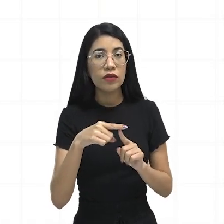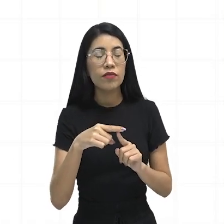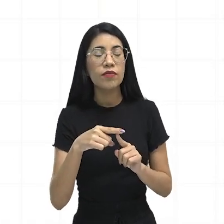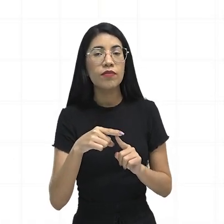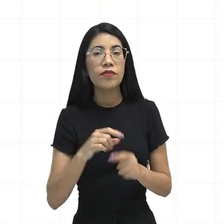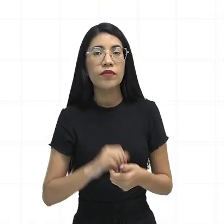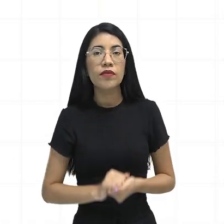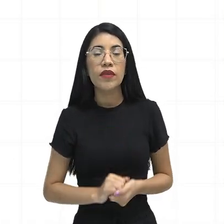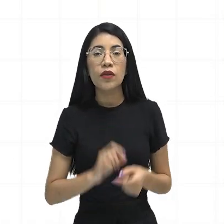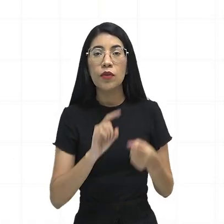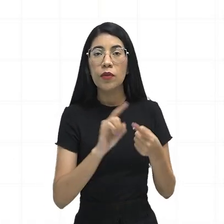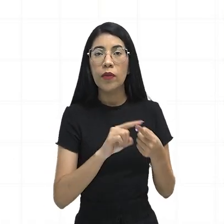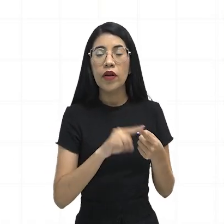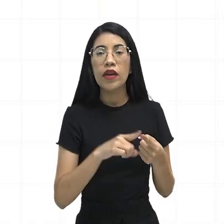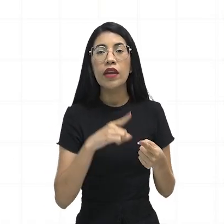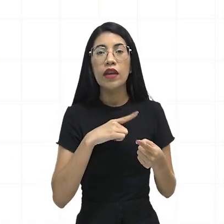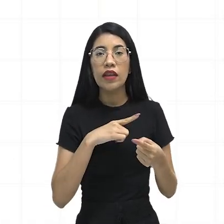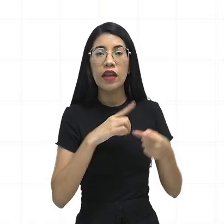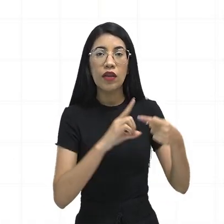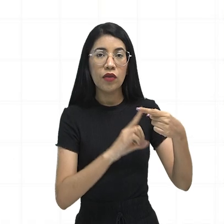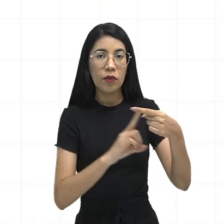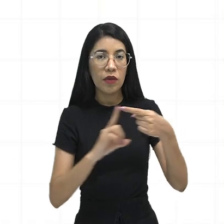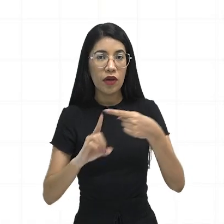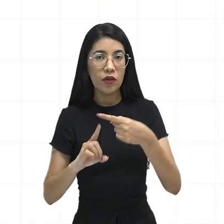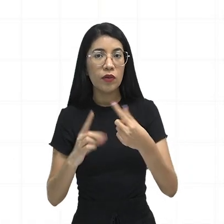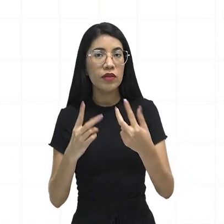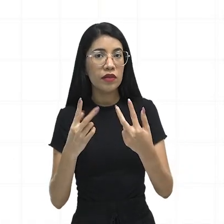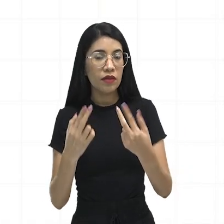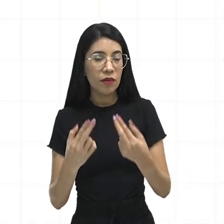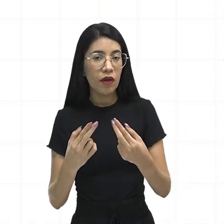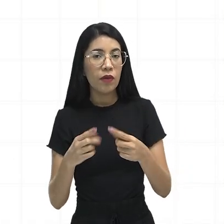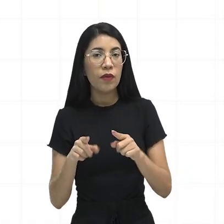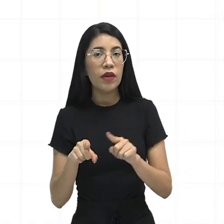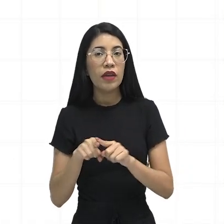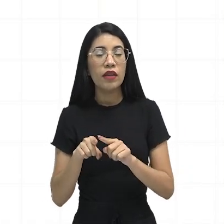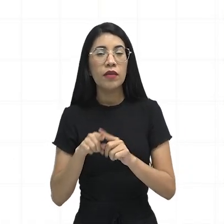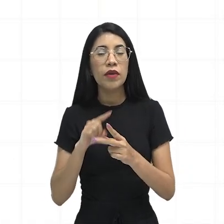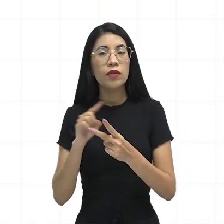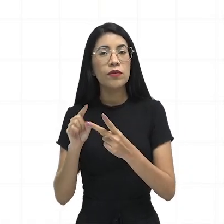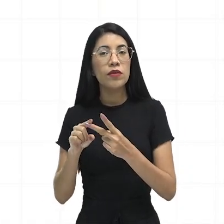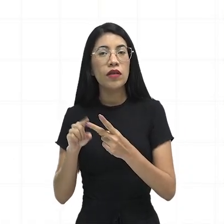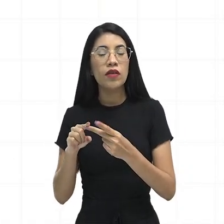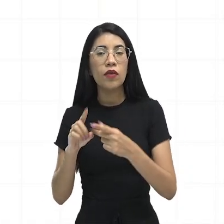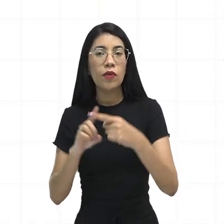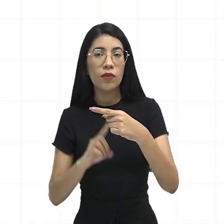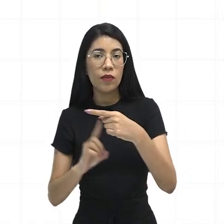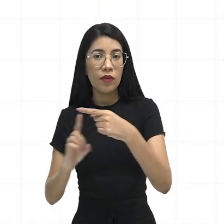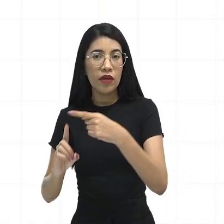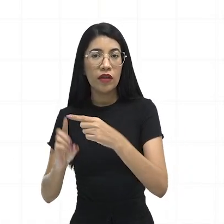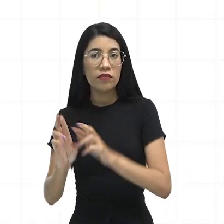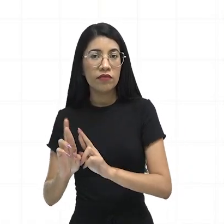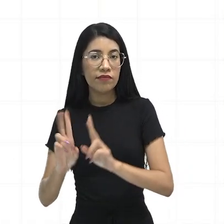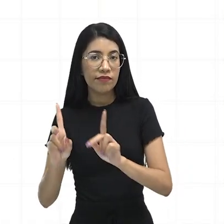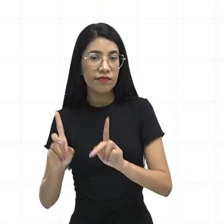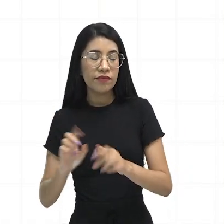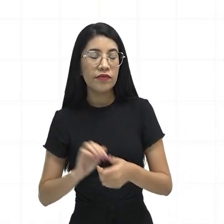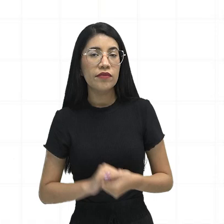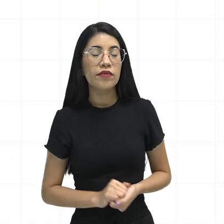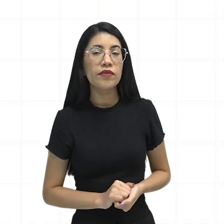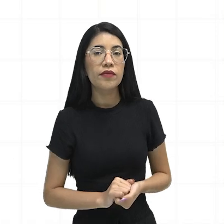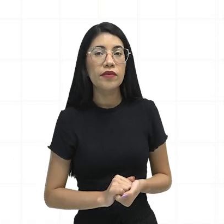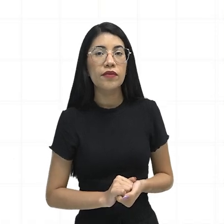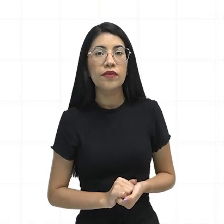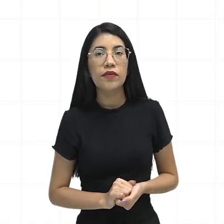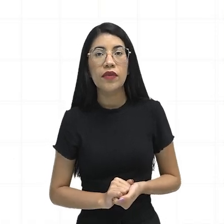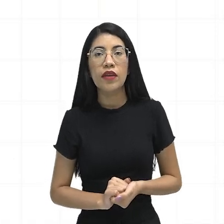Quando eles possuírem denominadores iguais e quando eles possuírem denominadores diferentes.